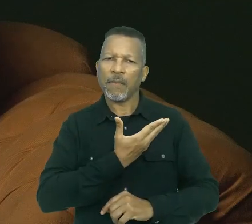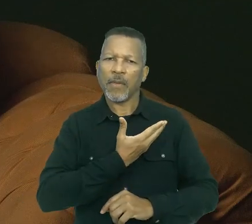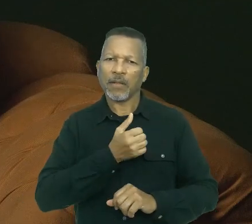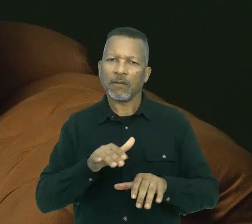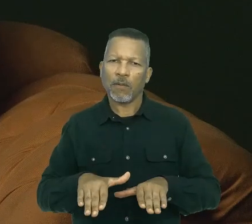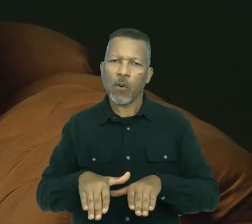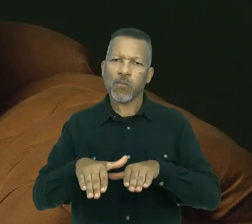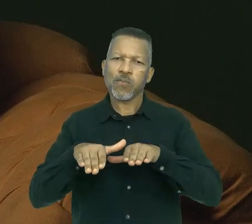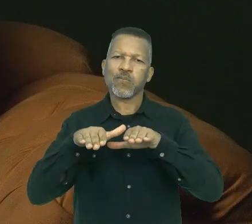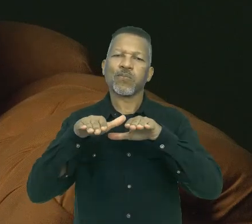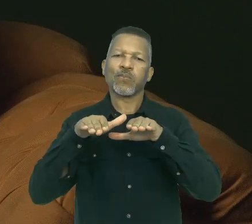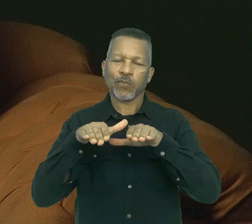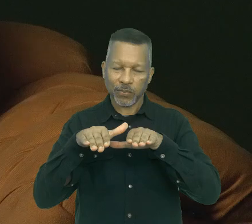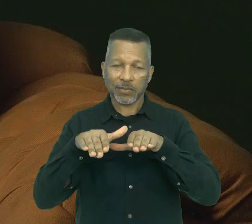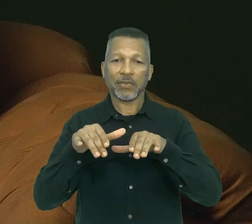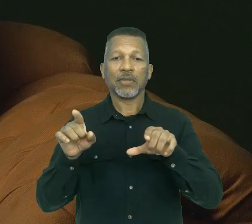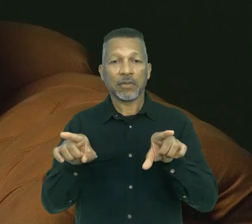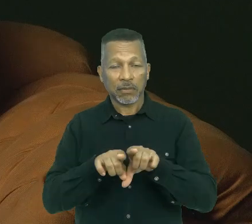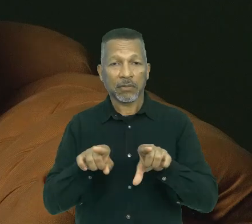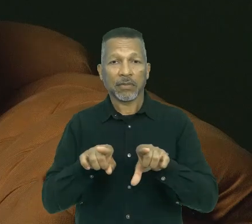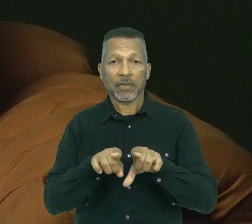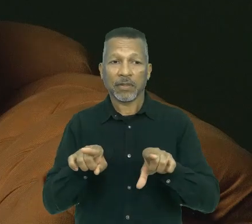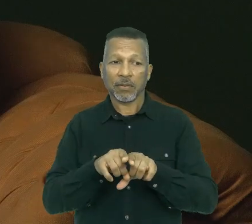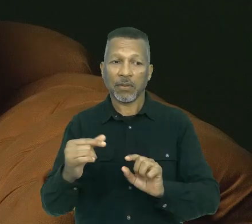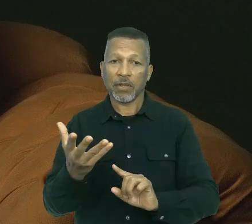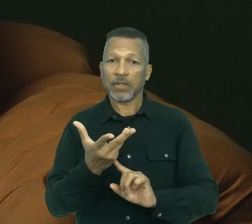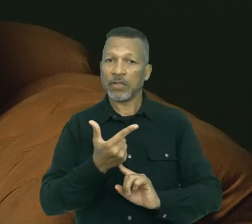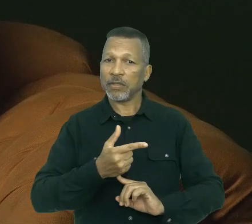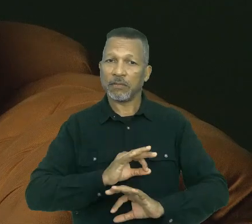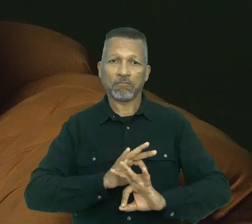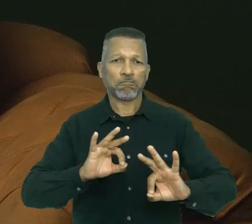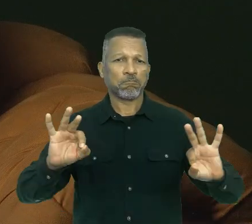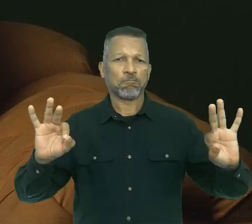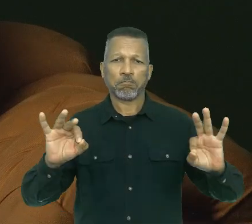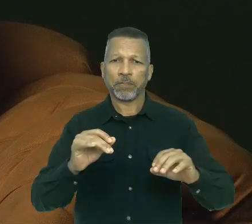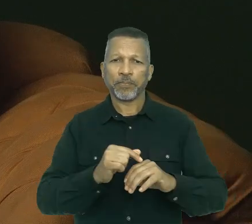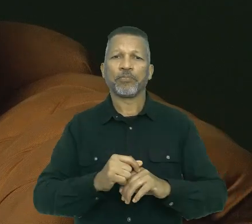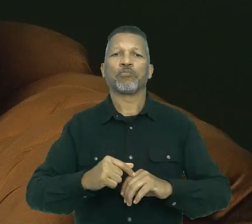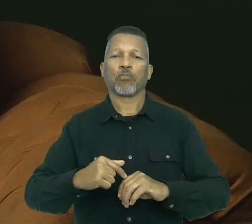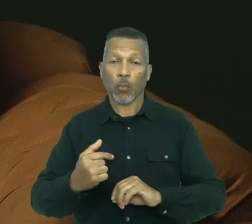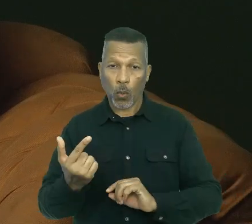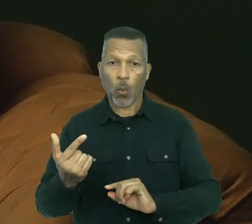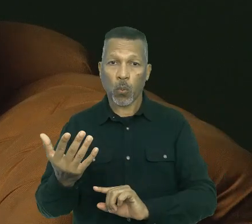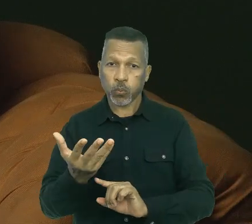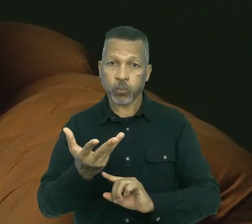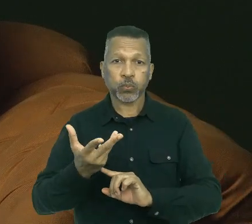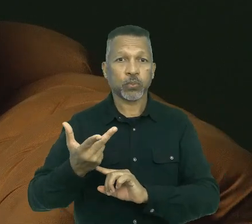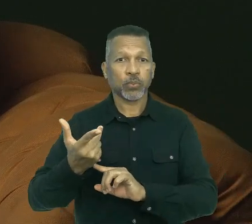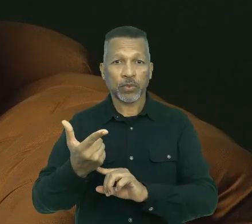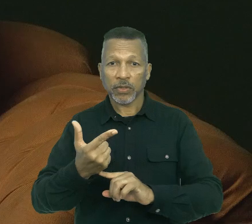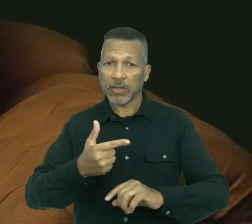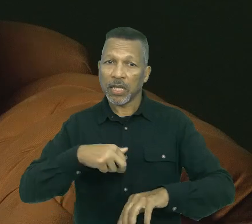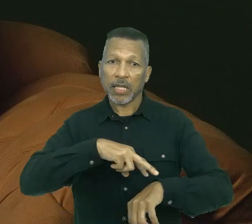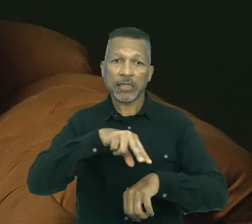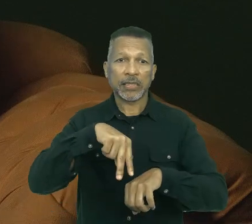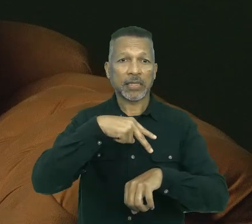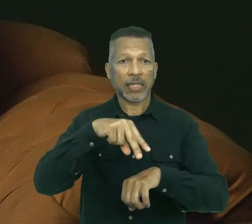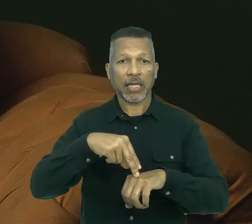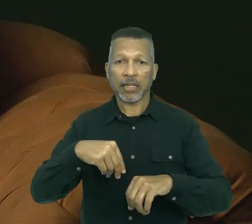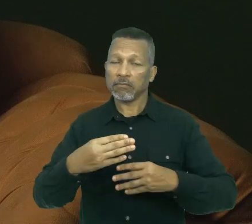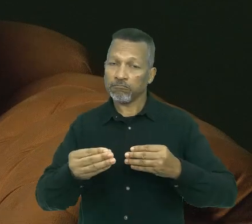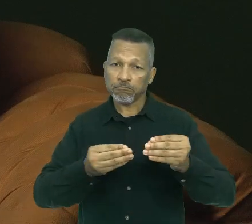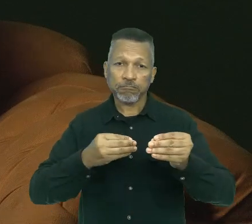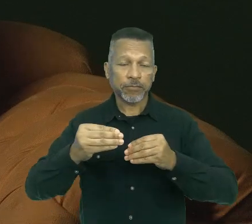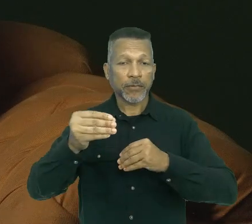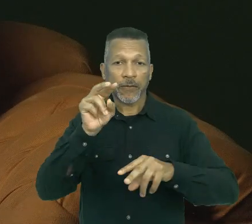Cloenis, que é uma artista incrível que a gente tem aqui. Hoje é uma artista da dança, artista plástica, artista visual. E a